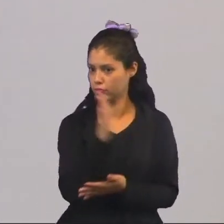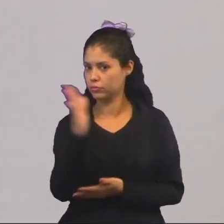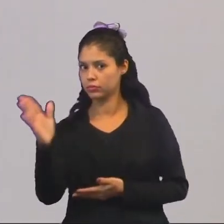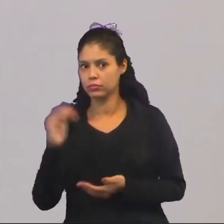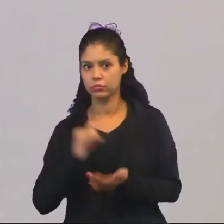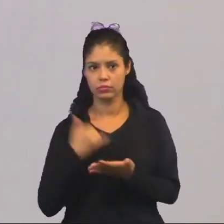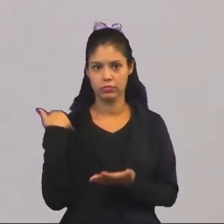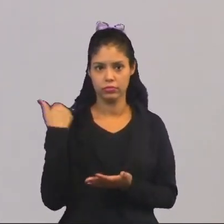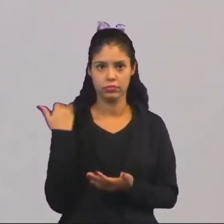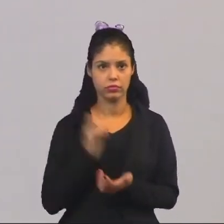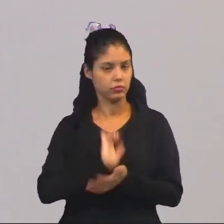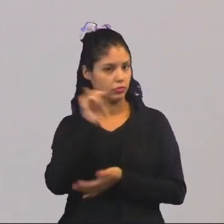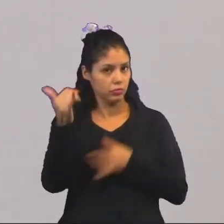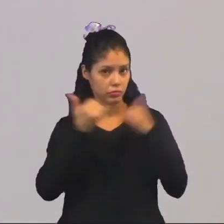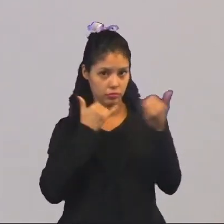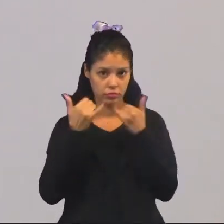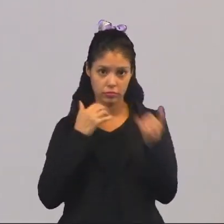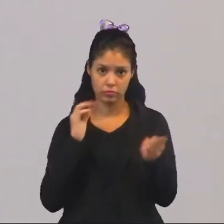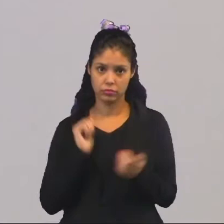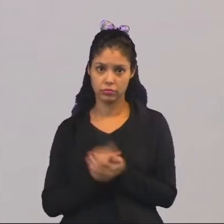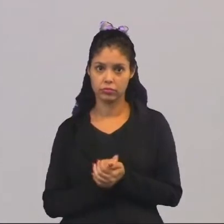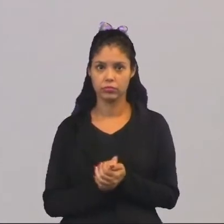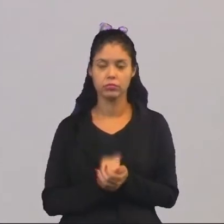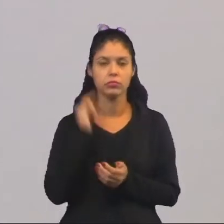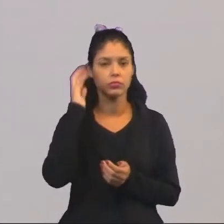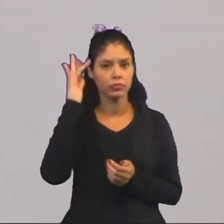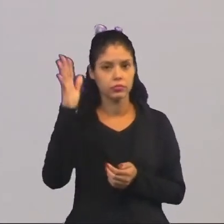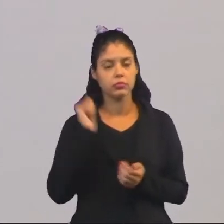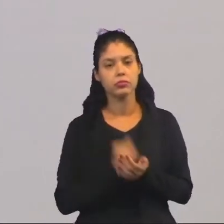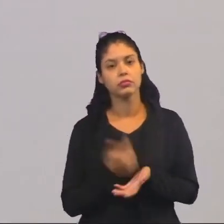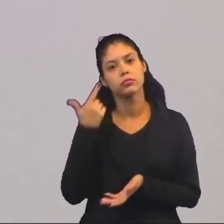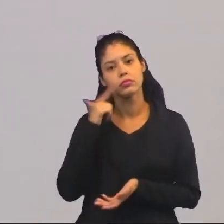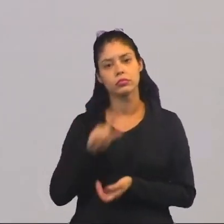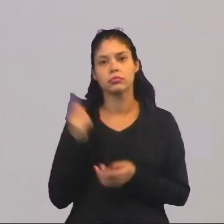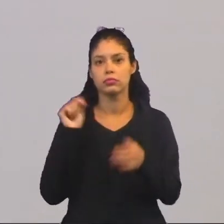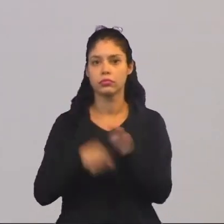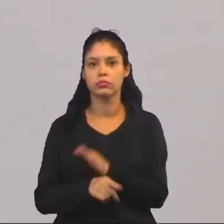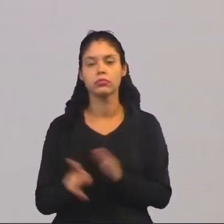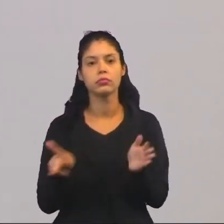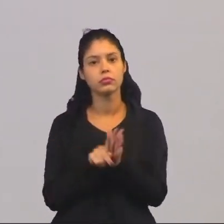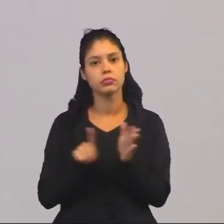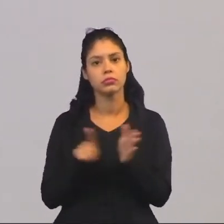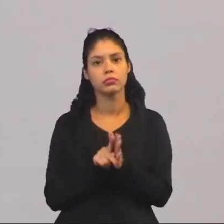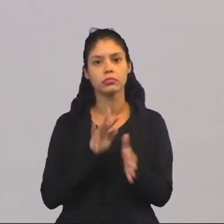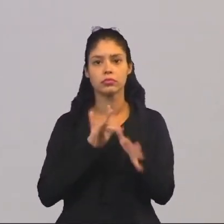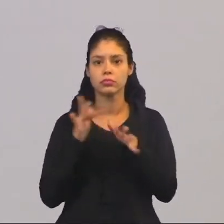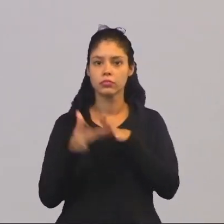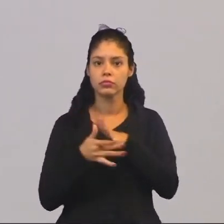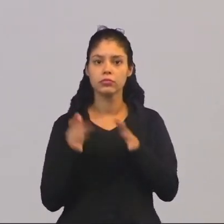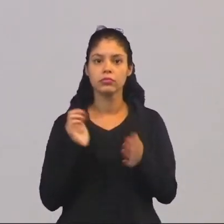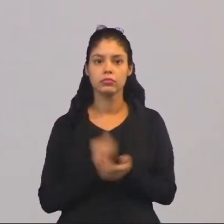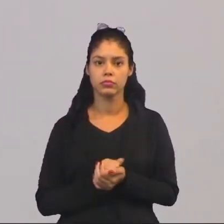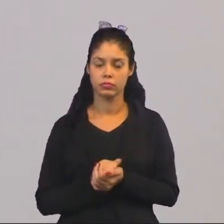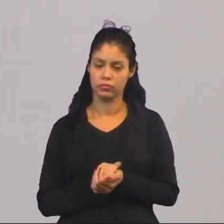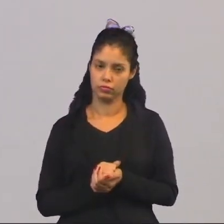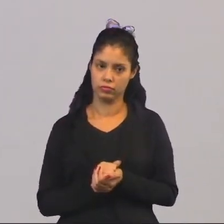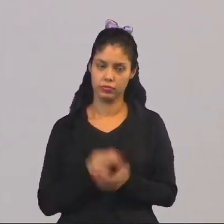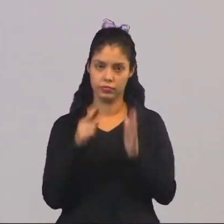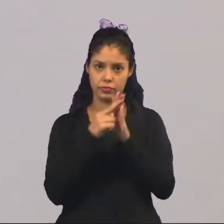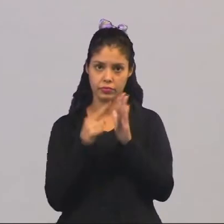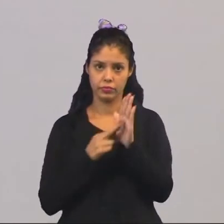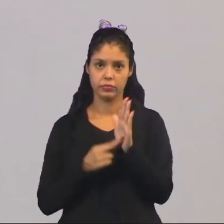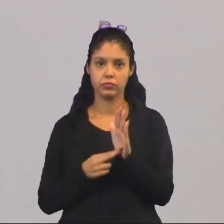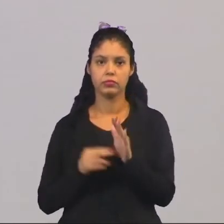idades, outras informações aí fictícias que ele consegue estar dentro das redes sociais, então burlando as regras para